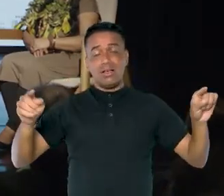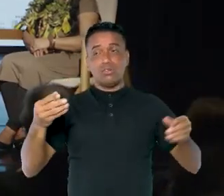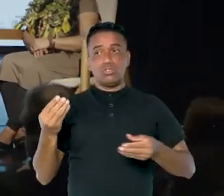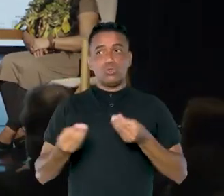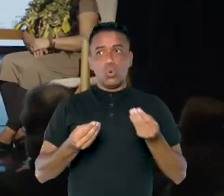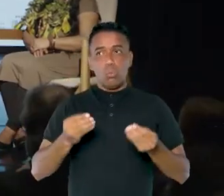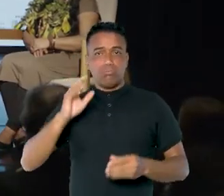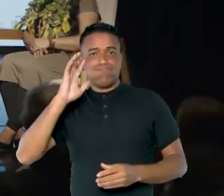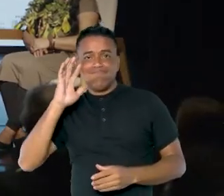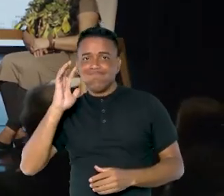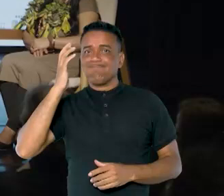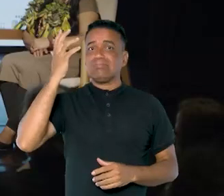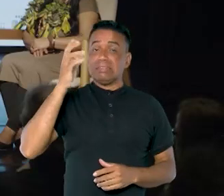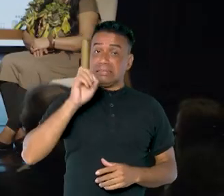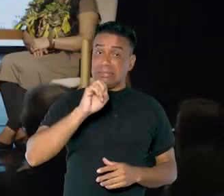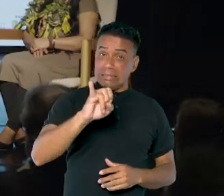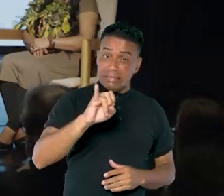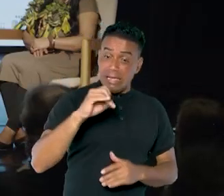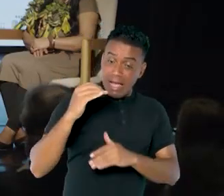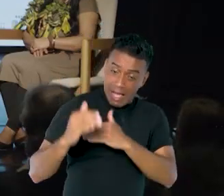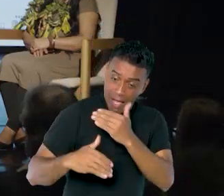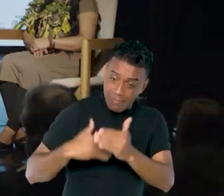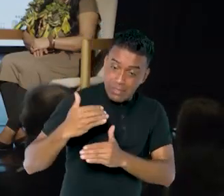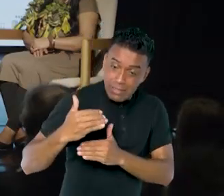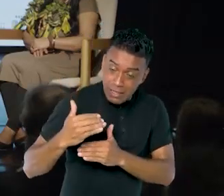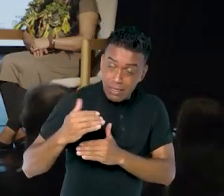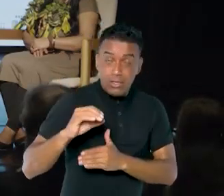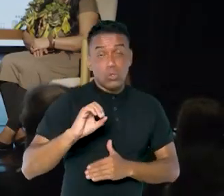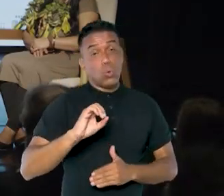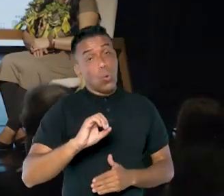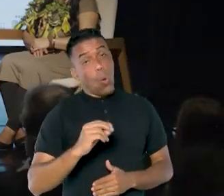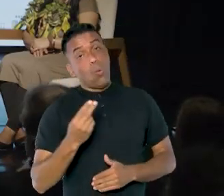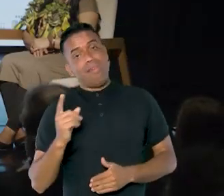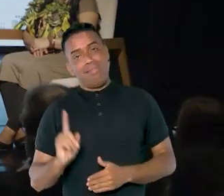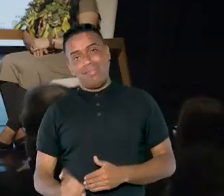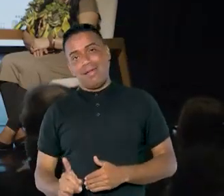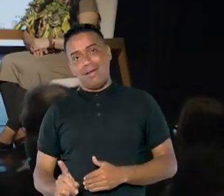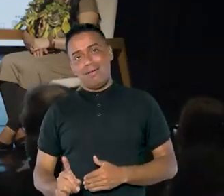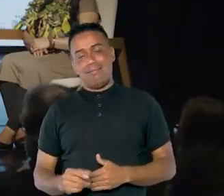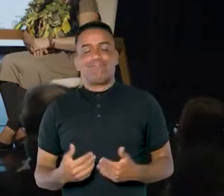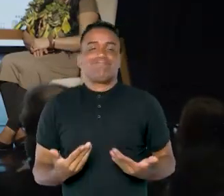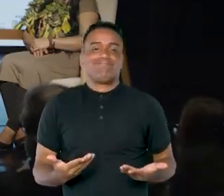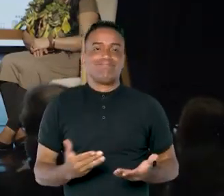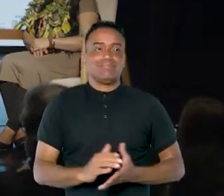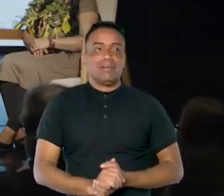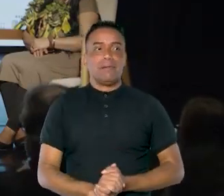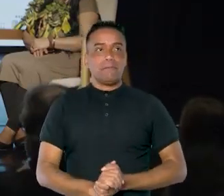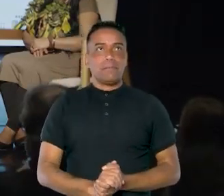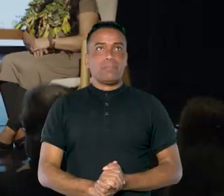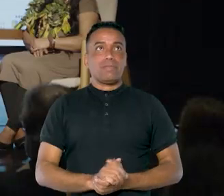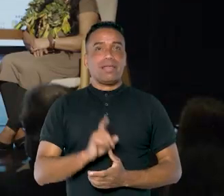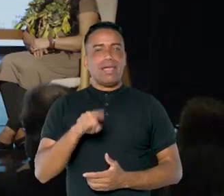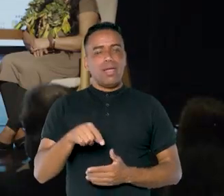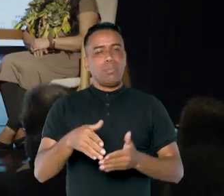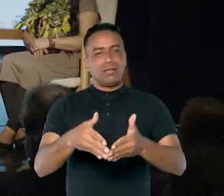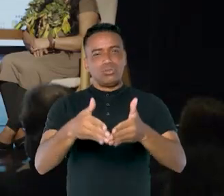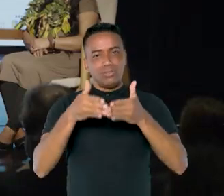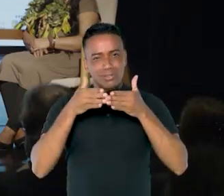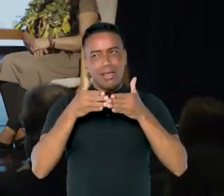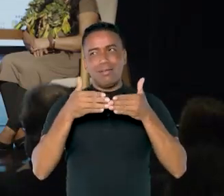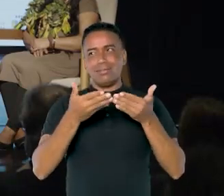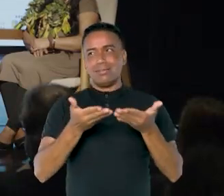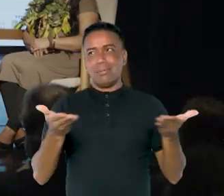situação, se nós estamos avançando ou não. E aí, então, eu peço licença